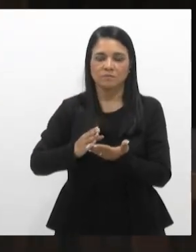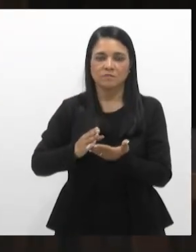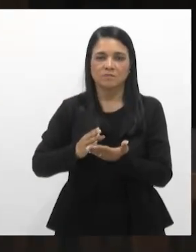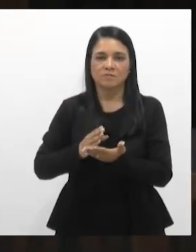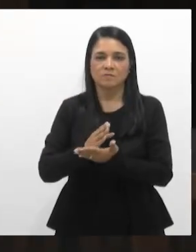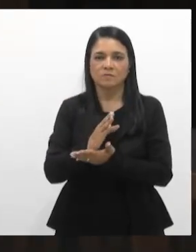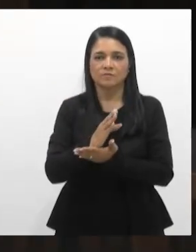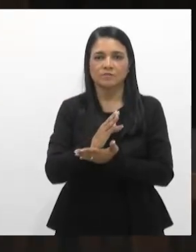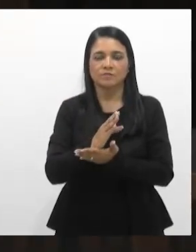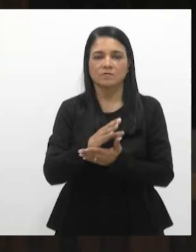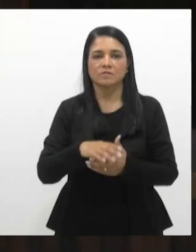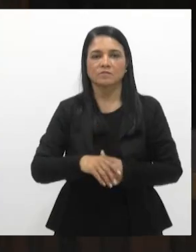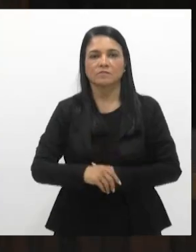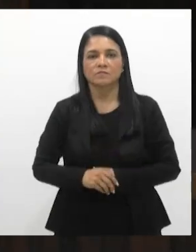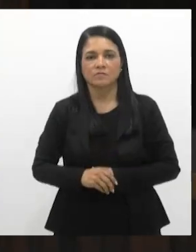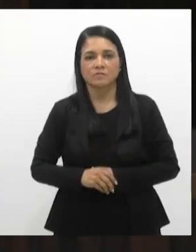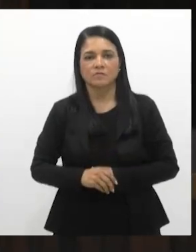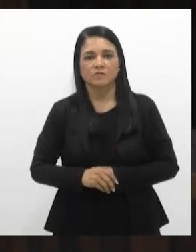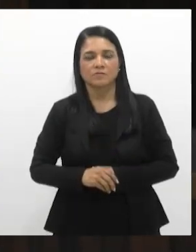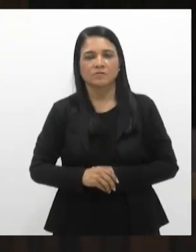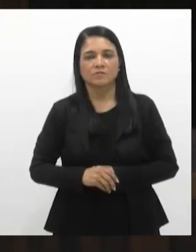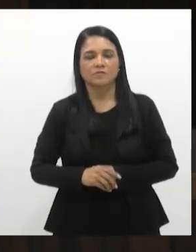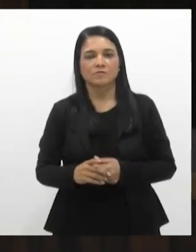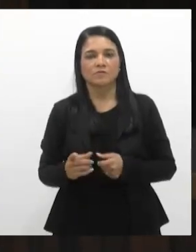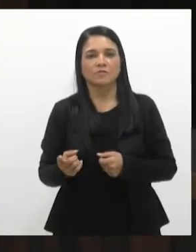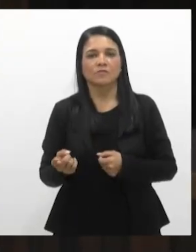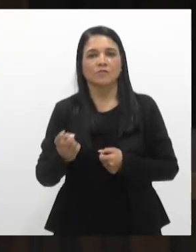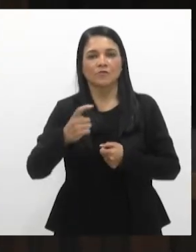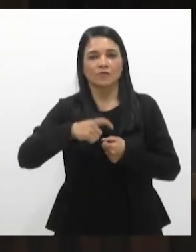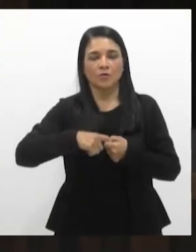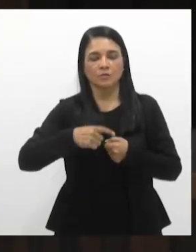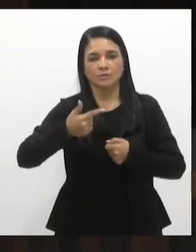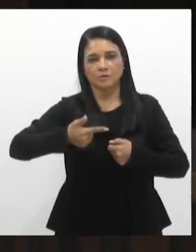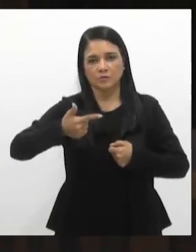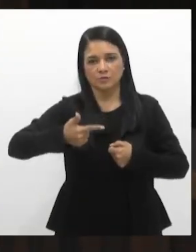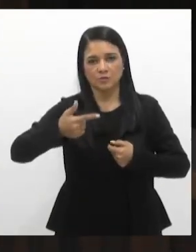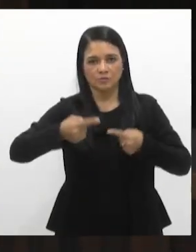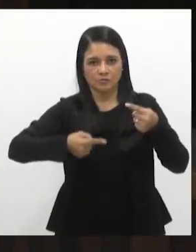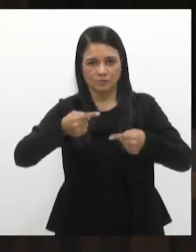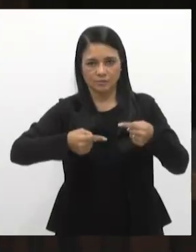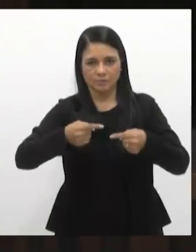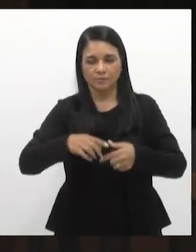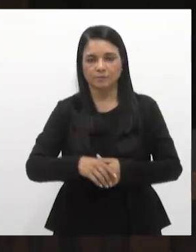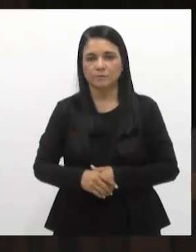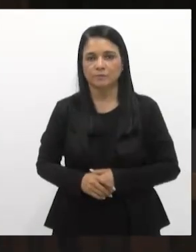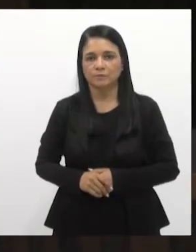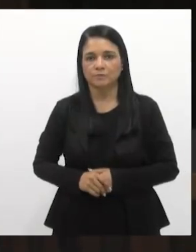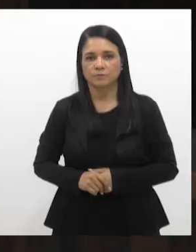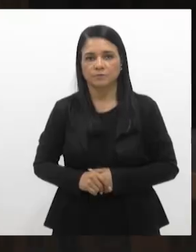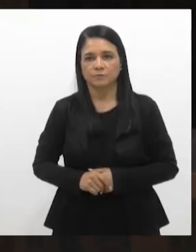permaneçam como estão. Aprovado, vai a redação do vencido. Para a segunda discussão.